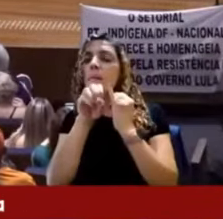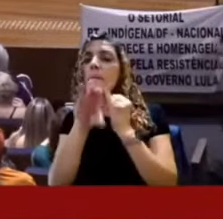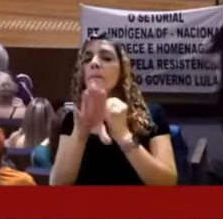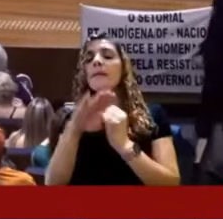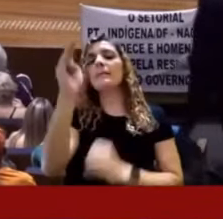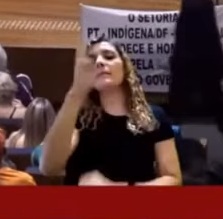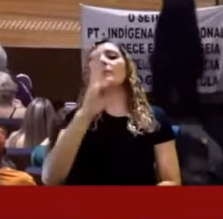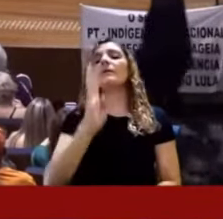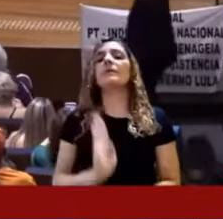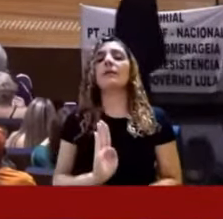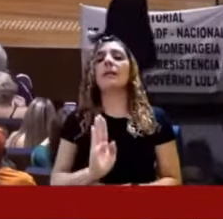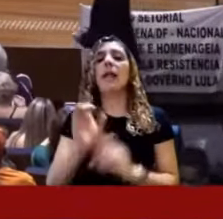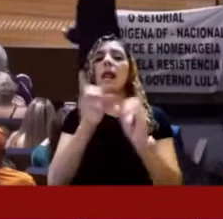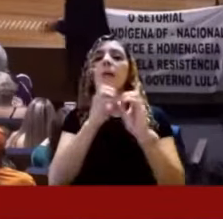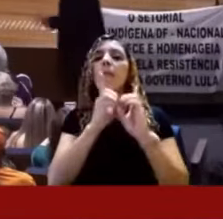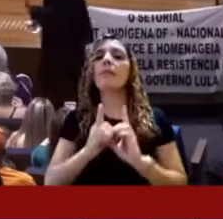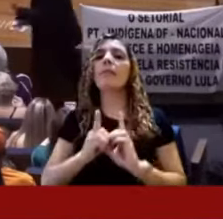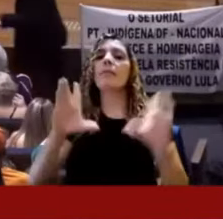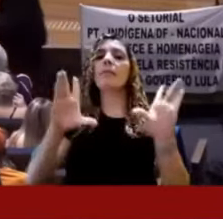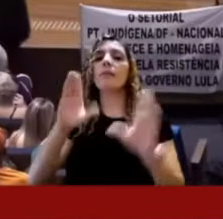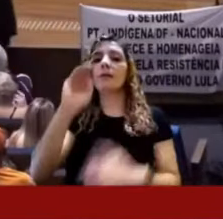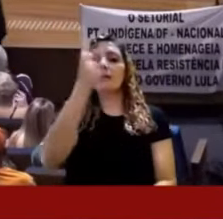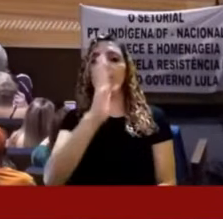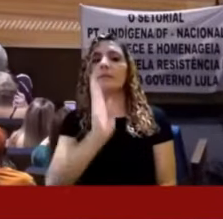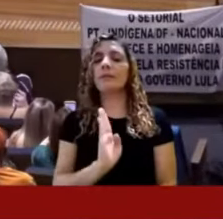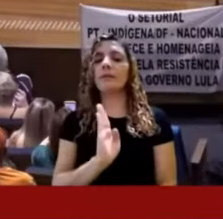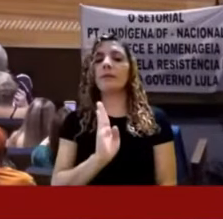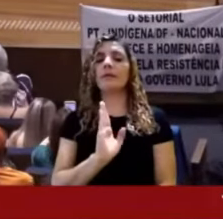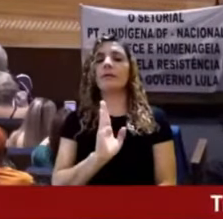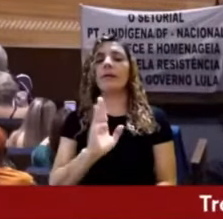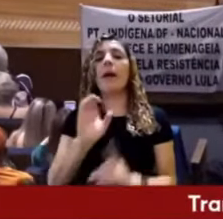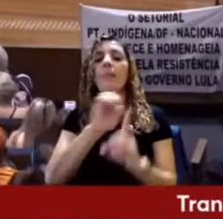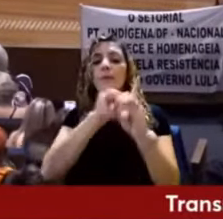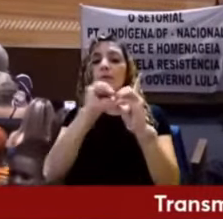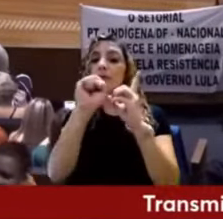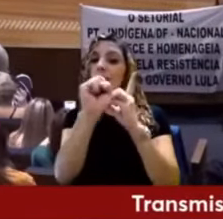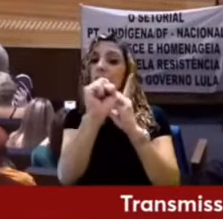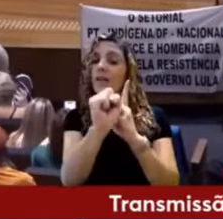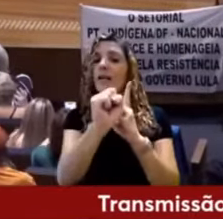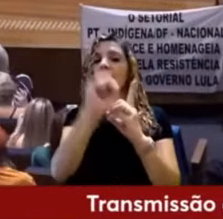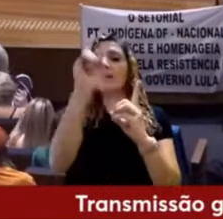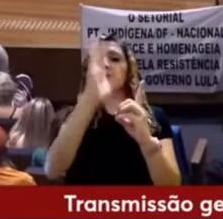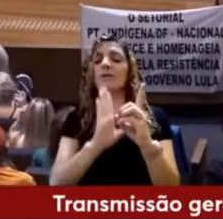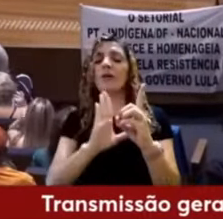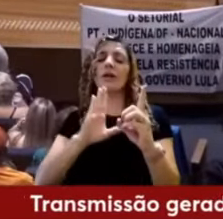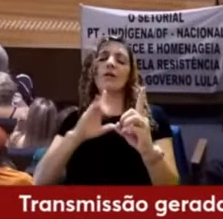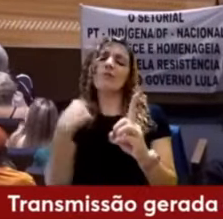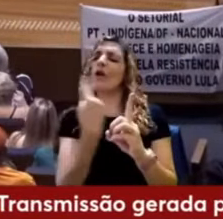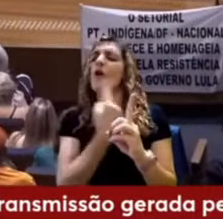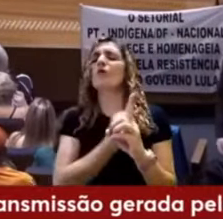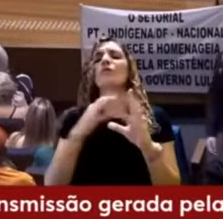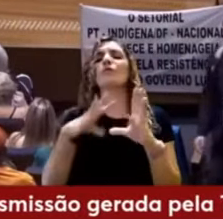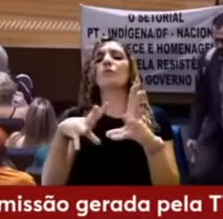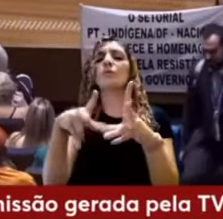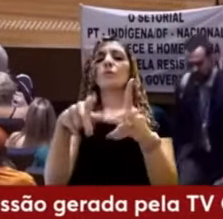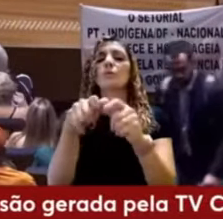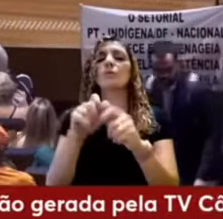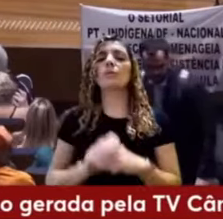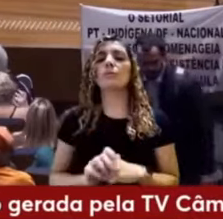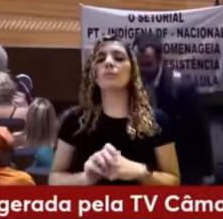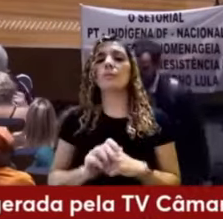para a democracia brasileira, para a sociedade brasileira e para todos nós. Um